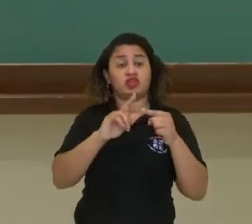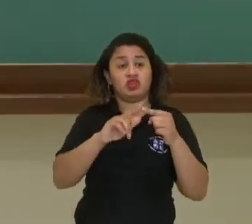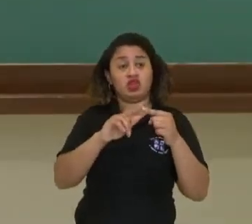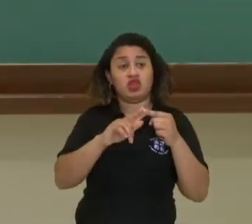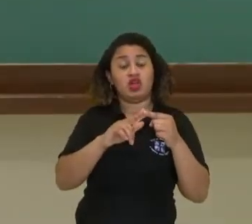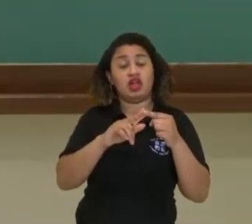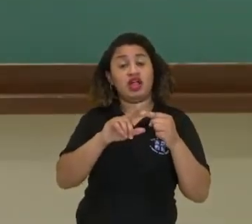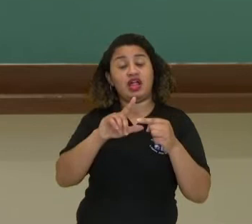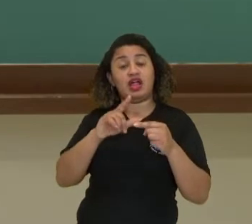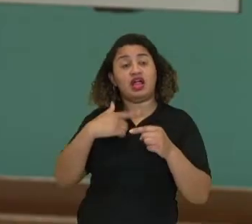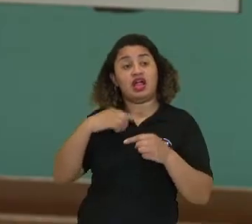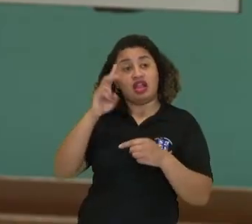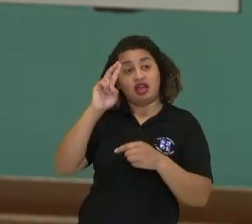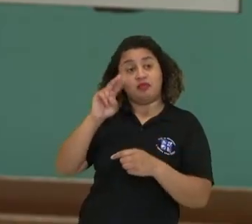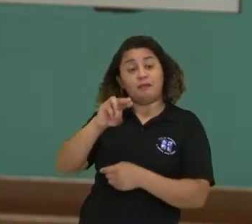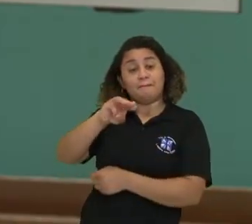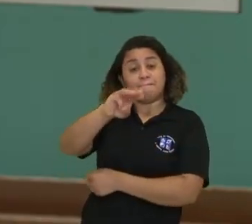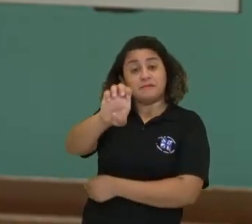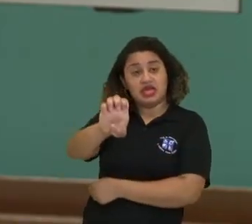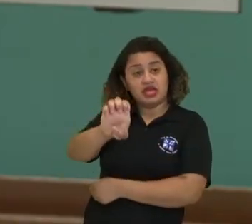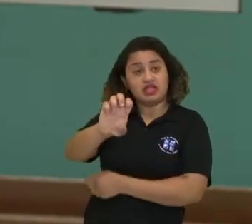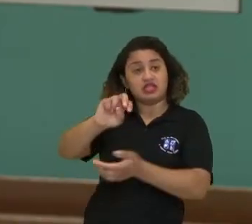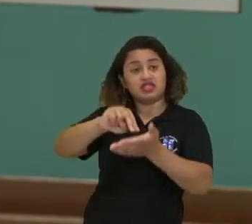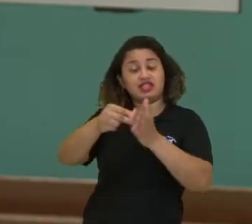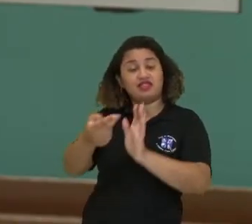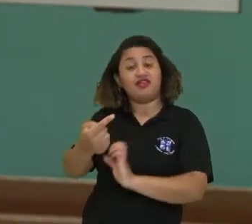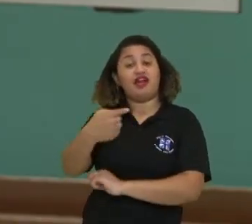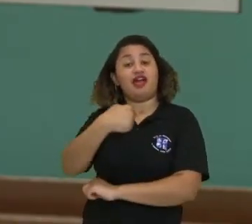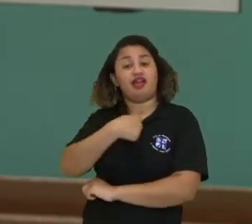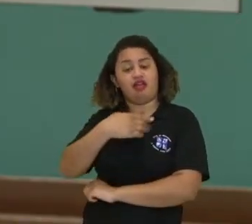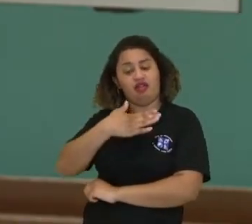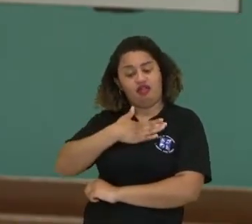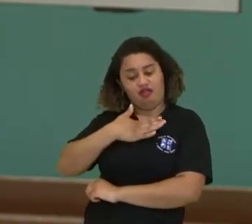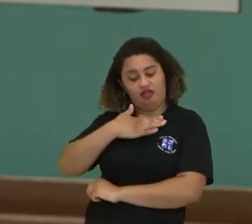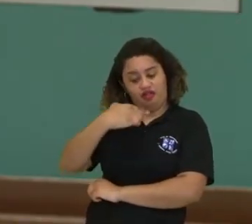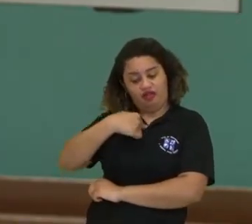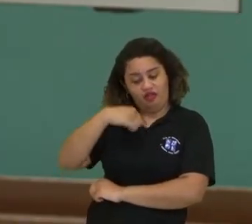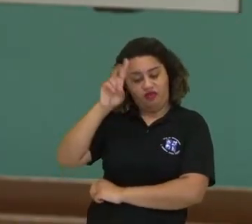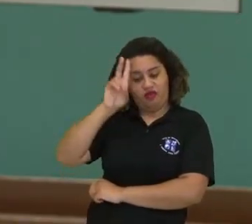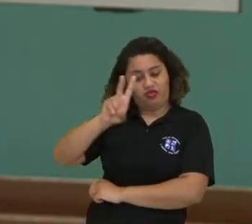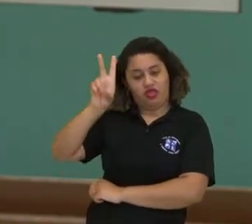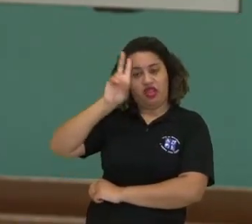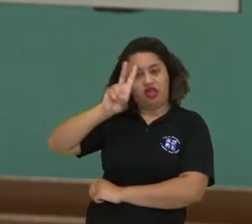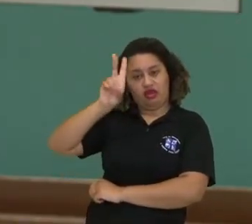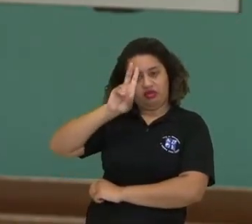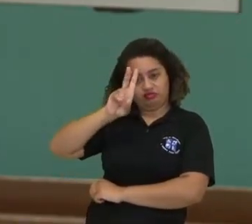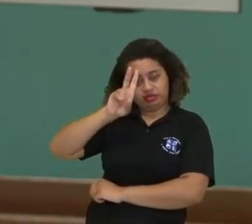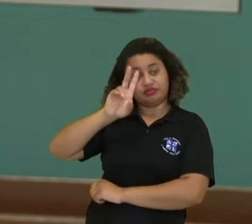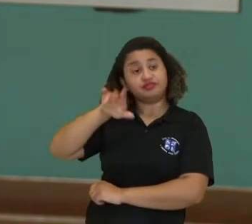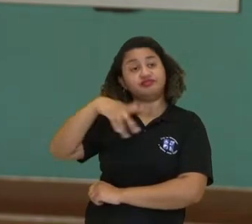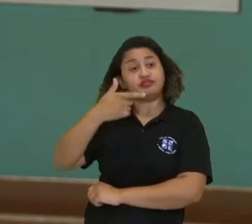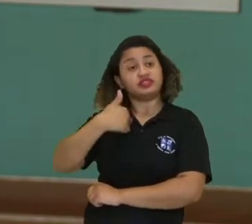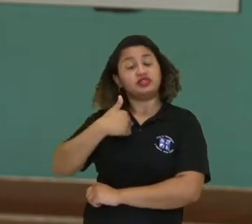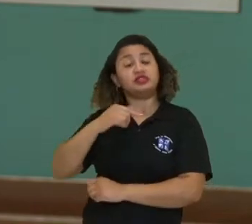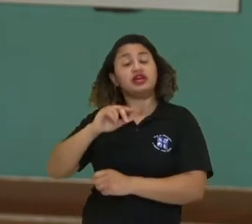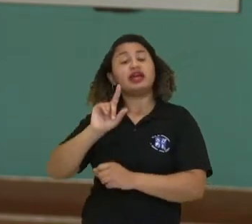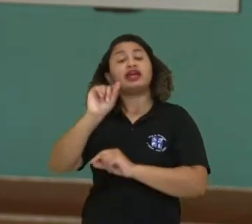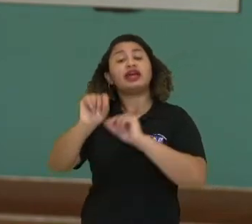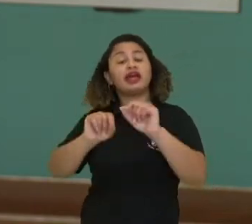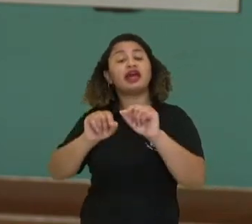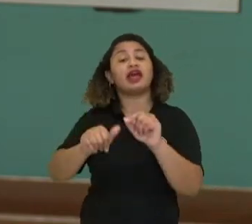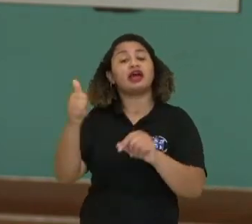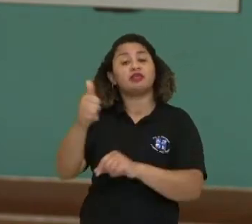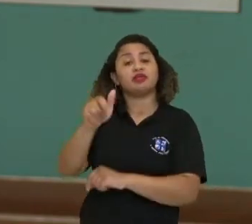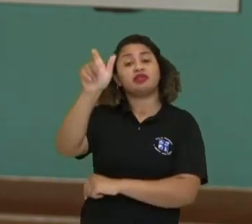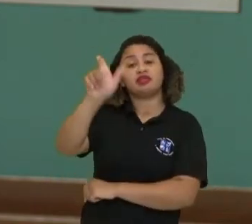eu me lembro refere-se a eu eu me lembro é um pronome pessoal do caso oblíquo que se refere a